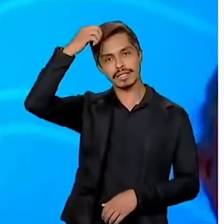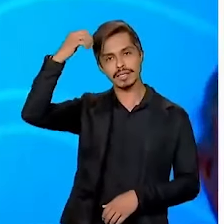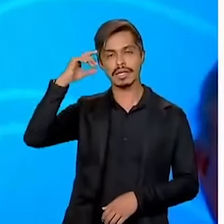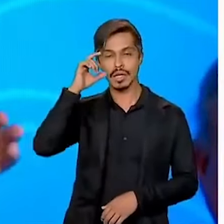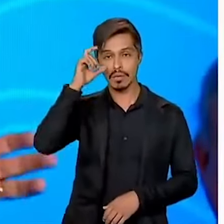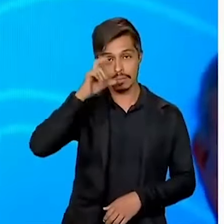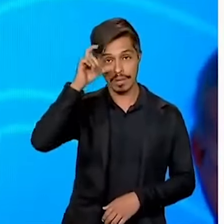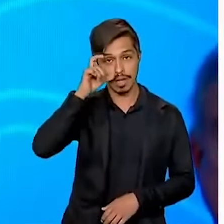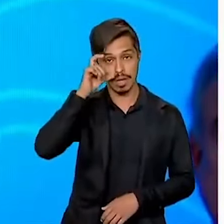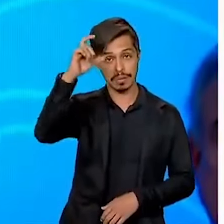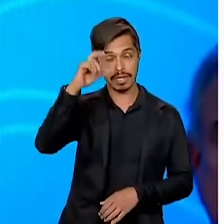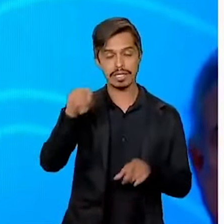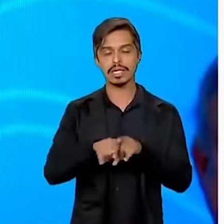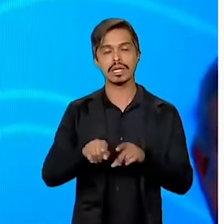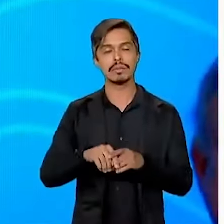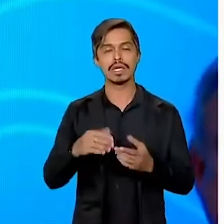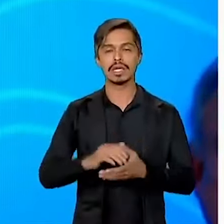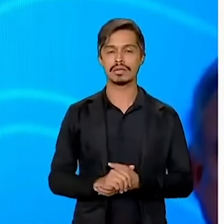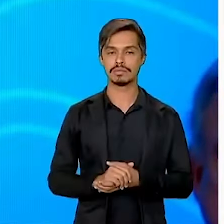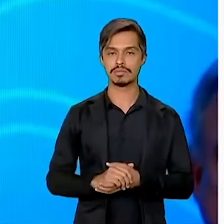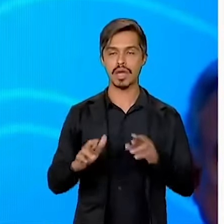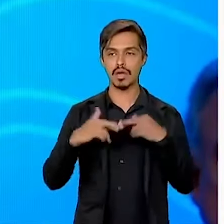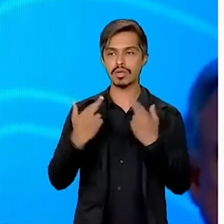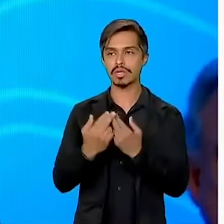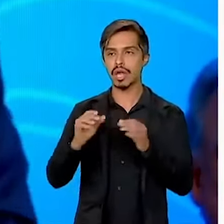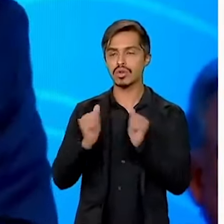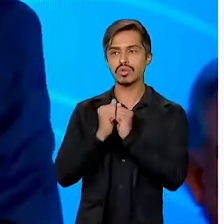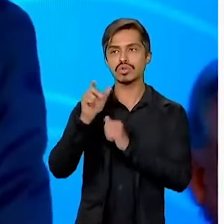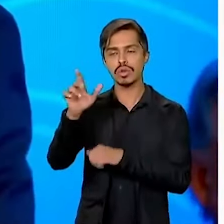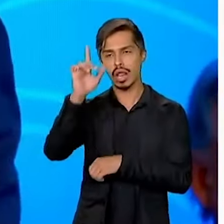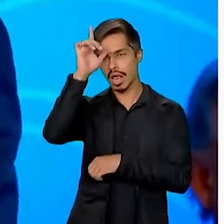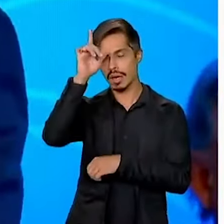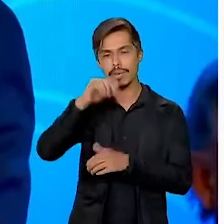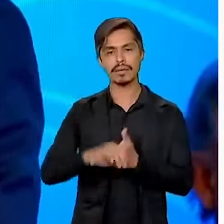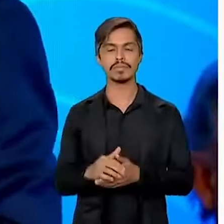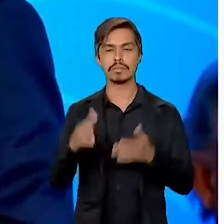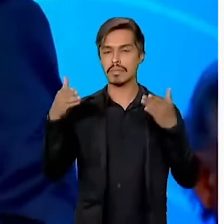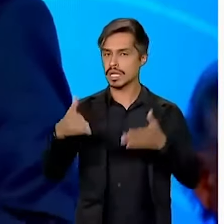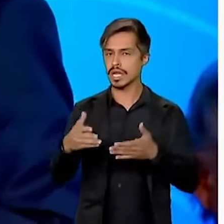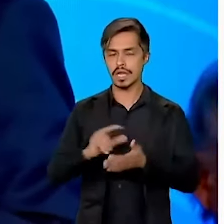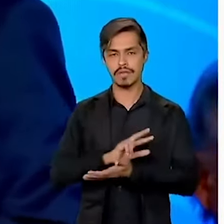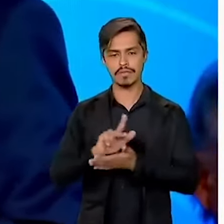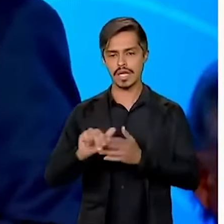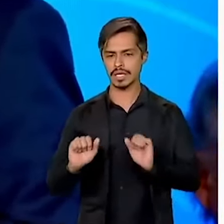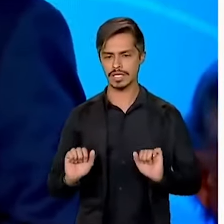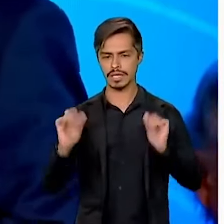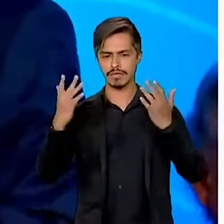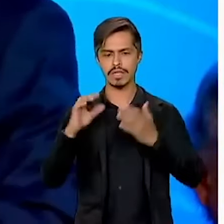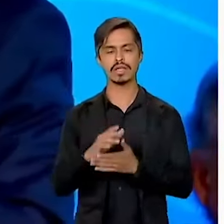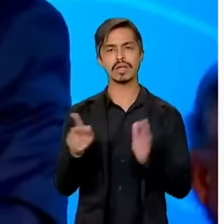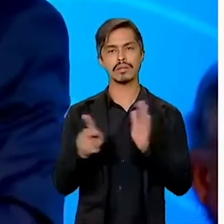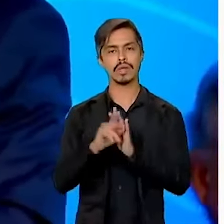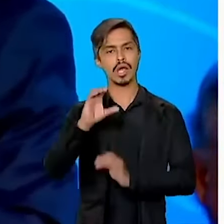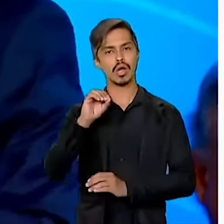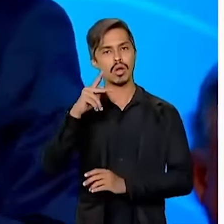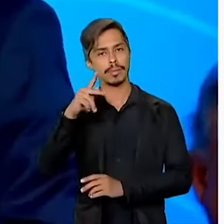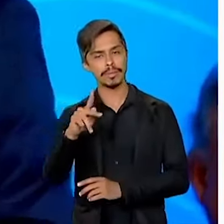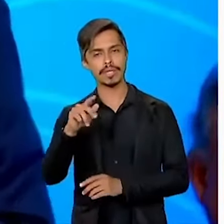além de visita específica na Alemanha, além de participar, sabe, da COP do